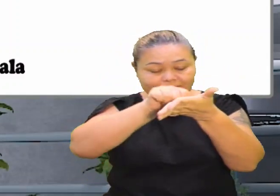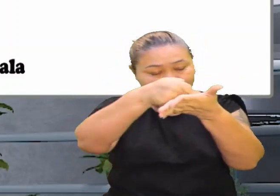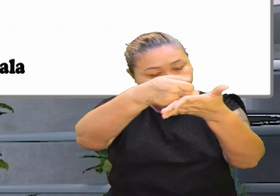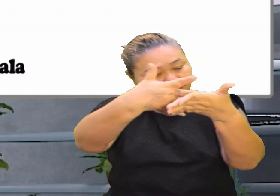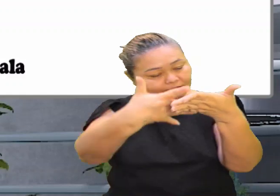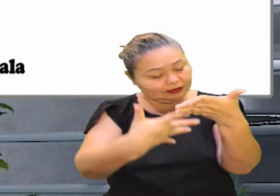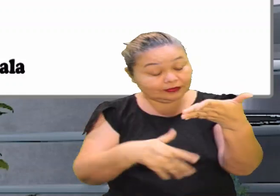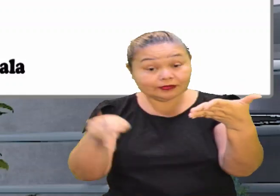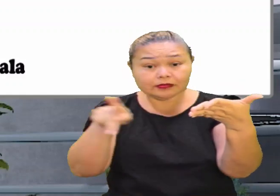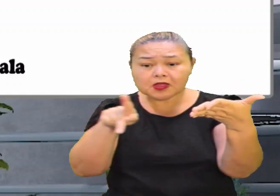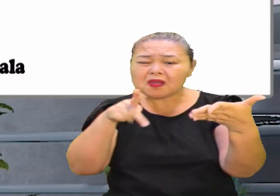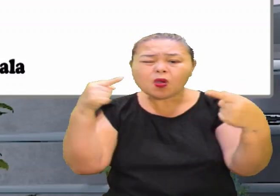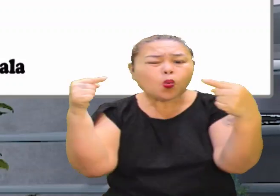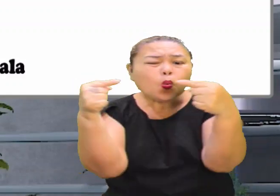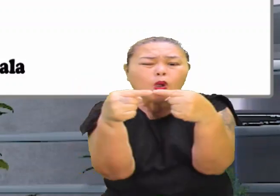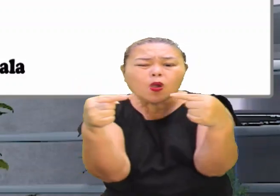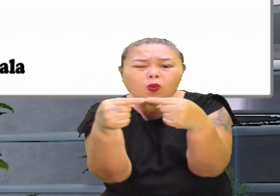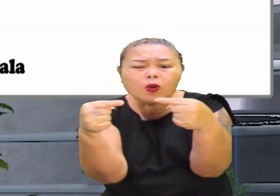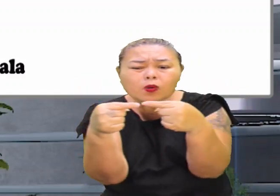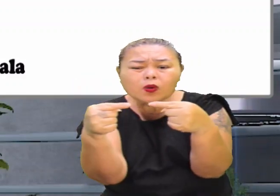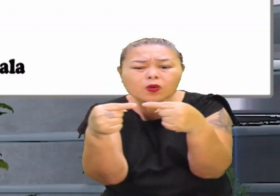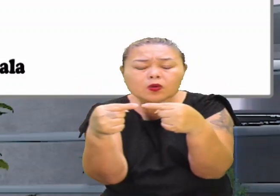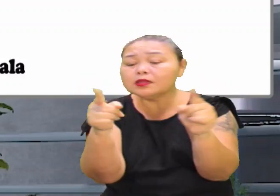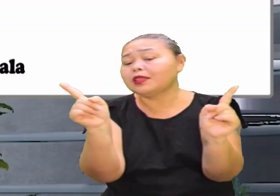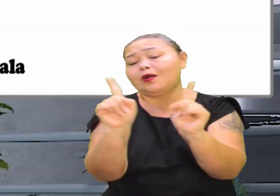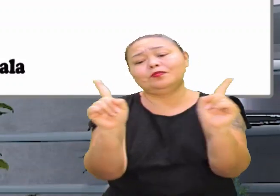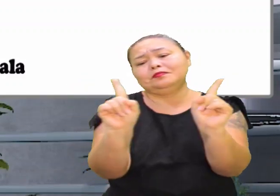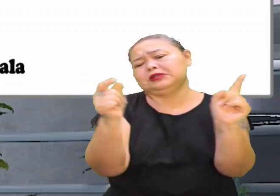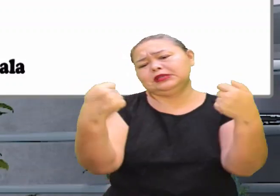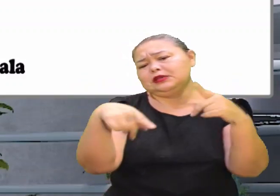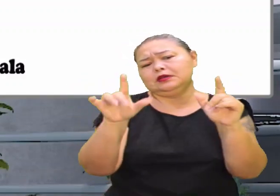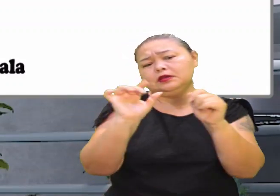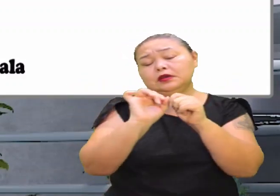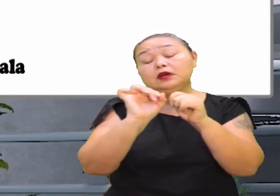te volto para a gente fazer as correções. Tchau.